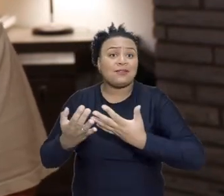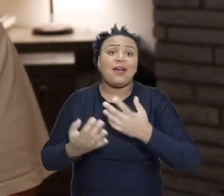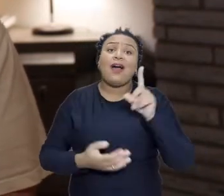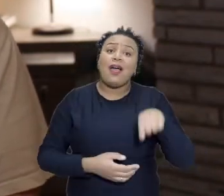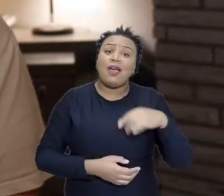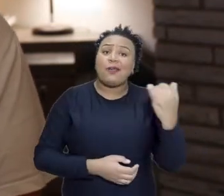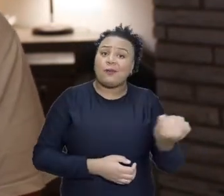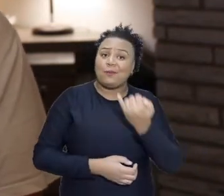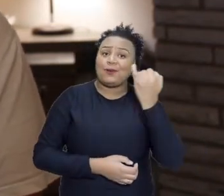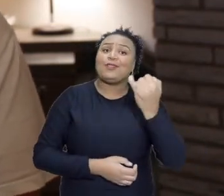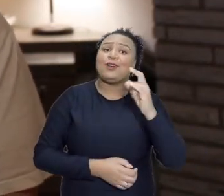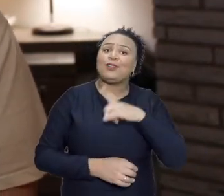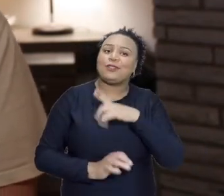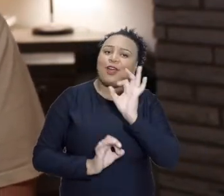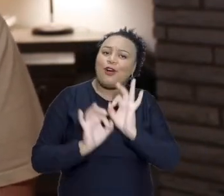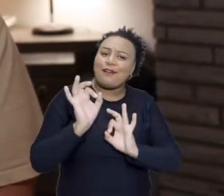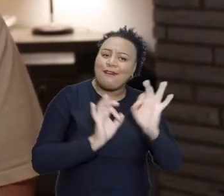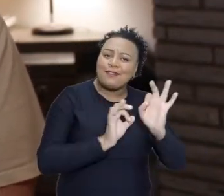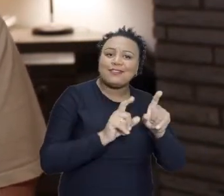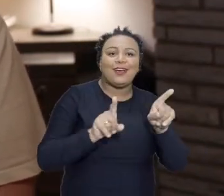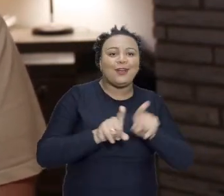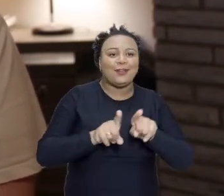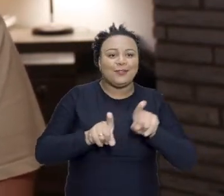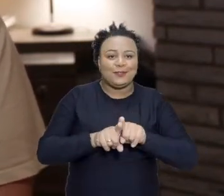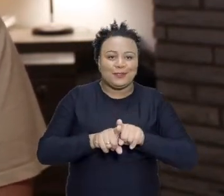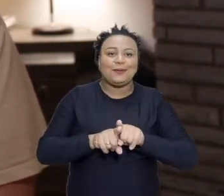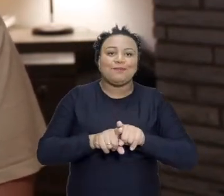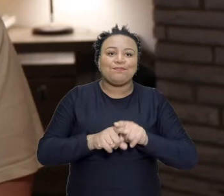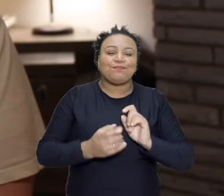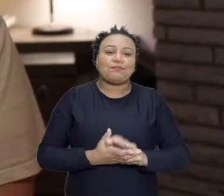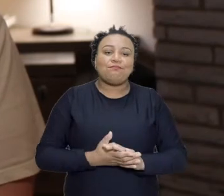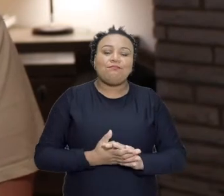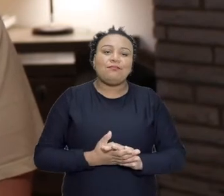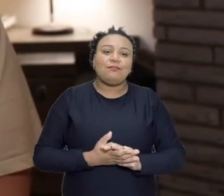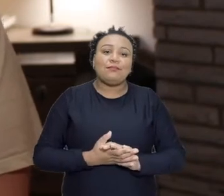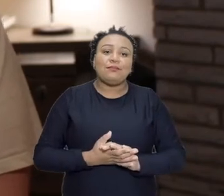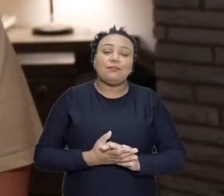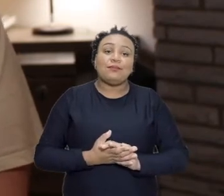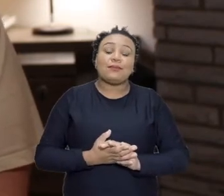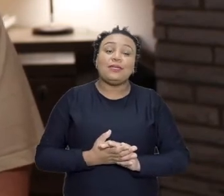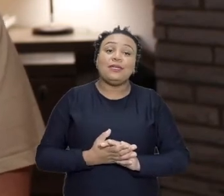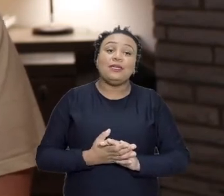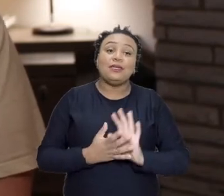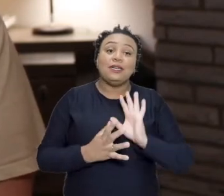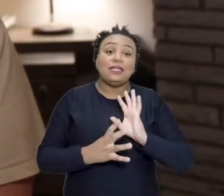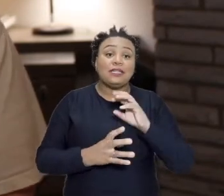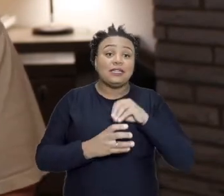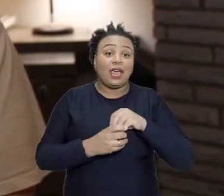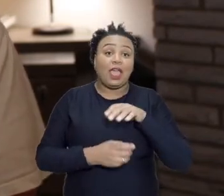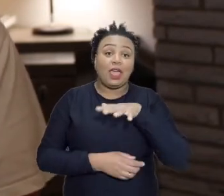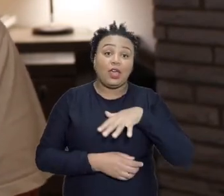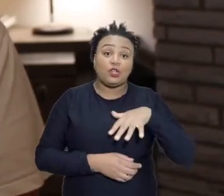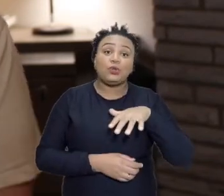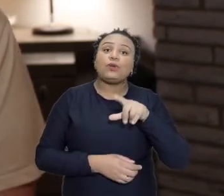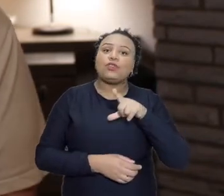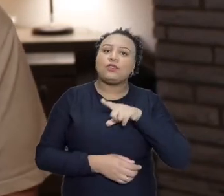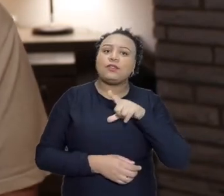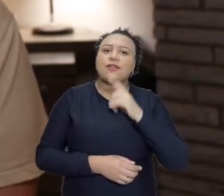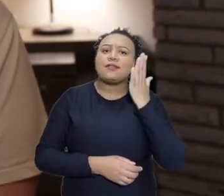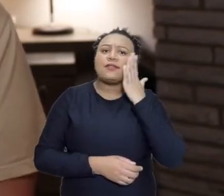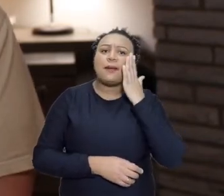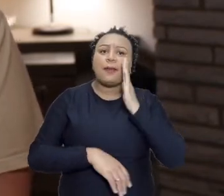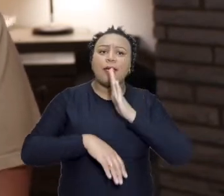né, ter isso organizado. E dentro disso, a gente tem que saber o seu